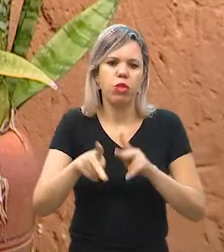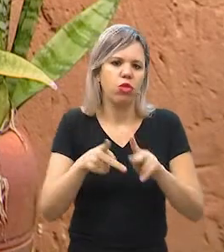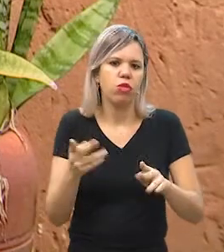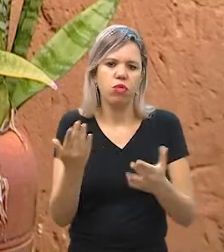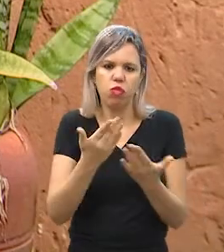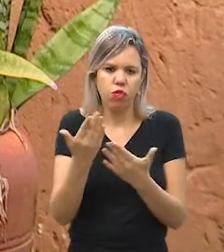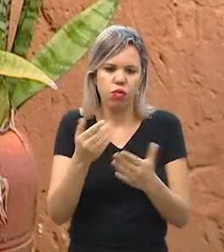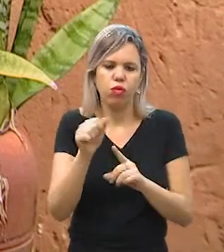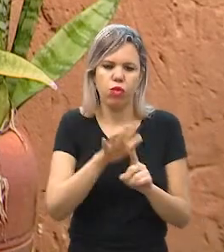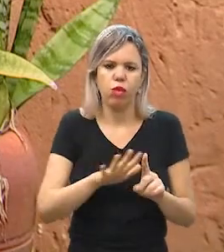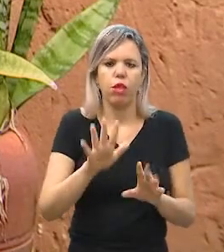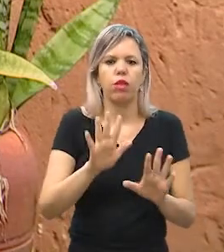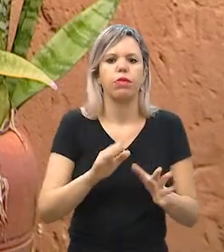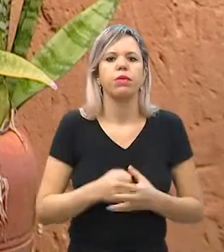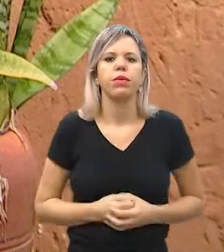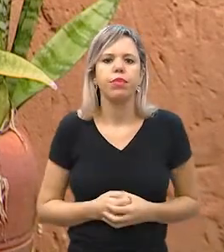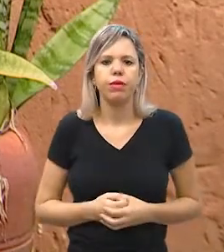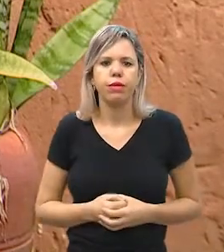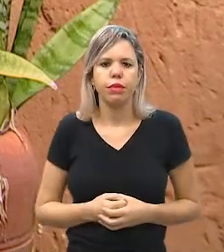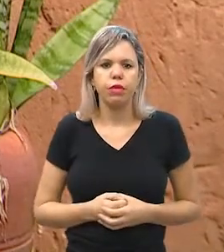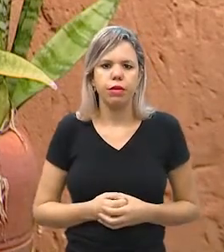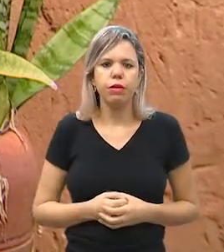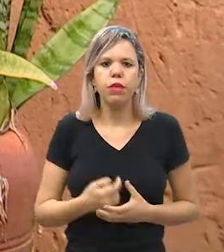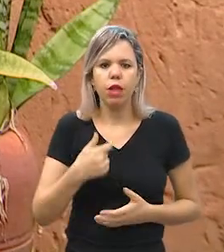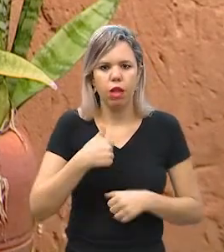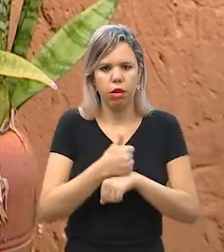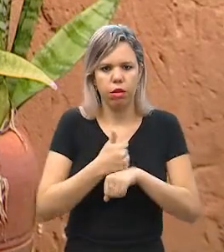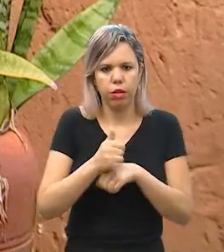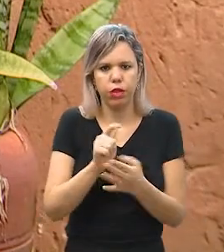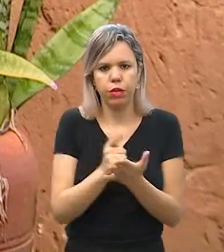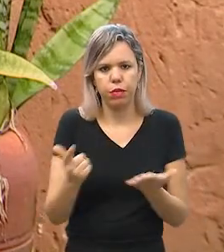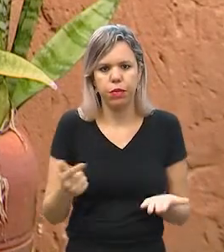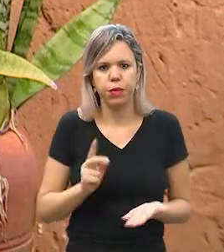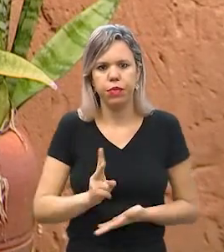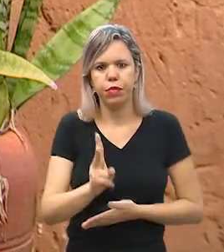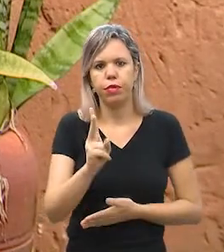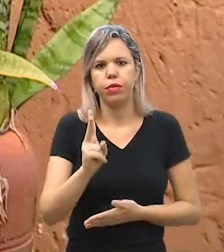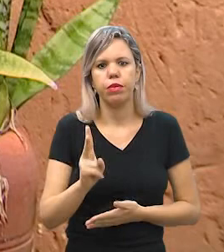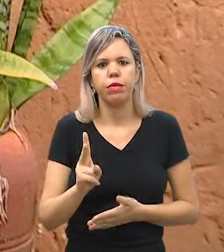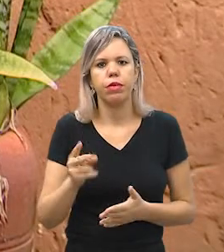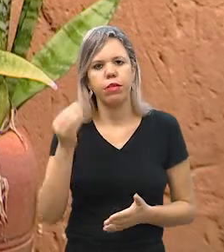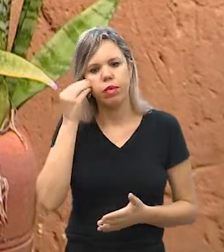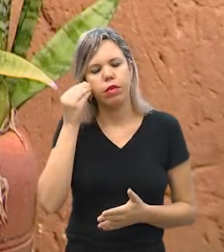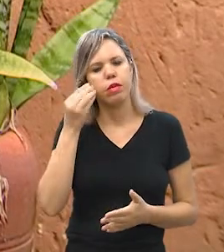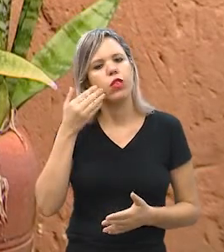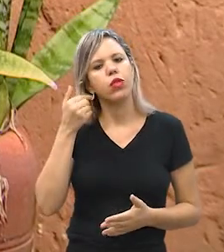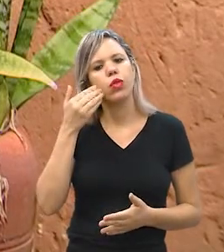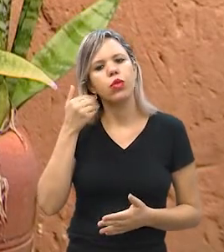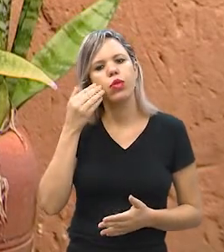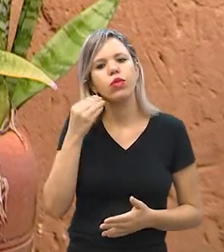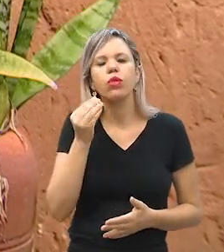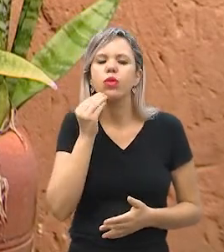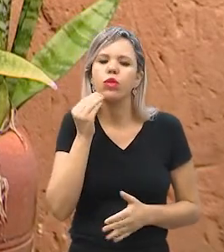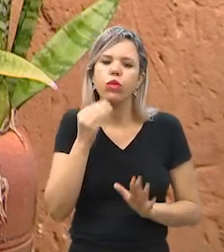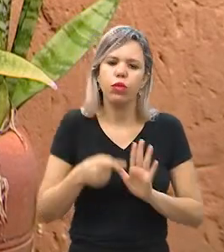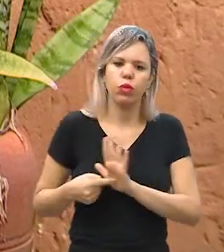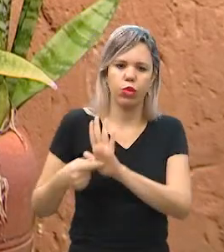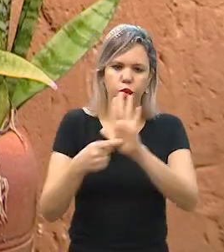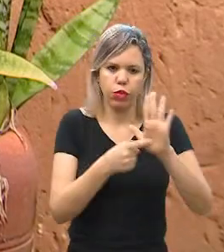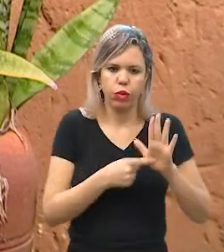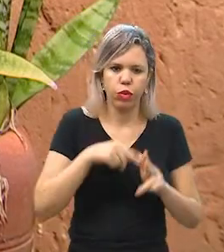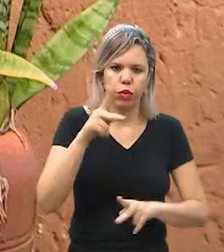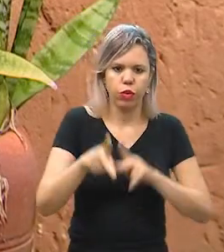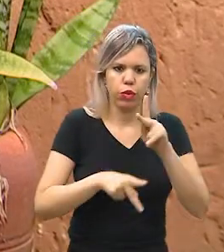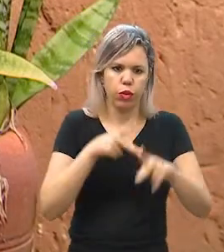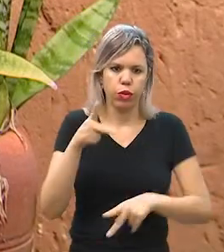na nossa sociedade, mas como jornalista, eu sempre tentei aproveitar as oportunidades para mostrar essas